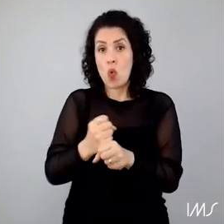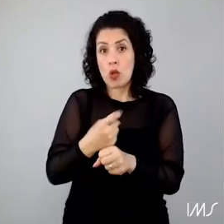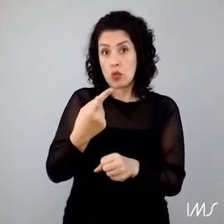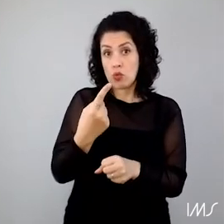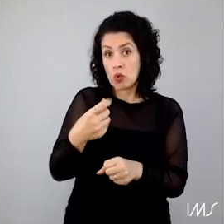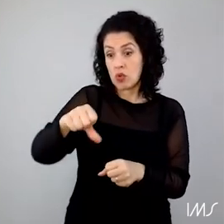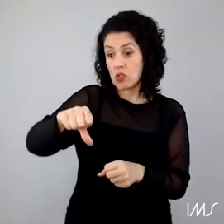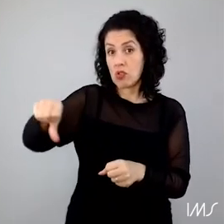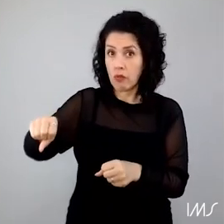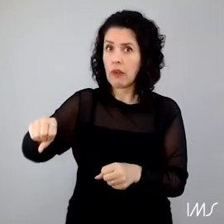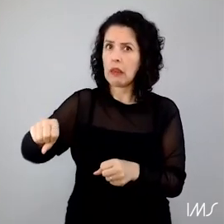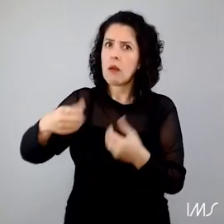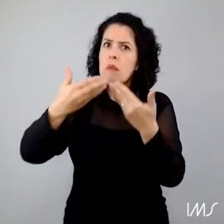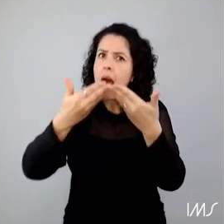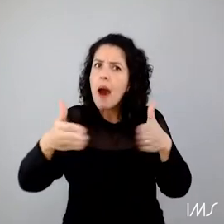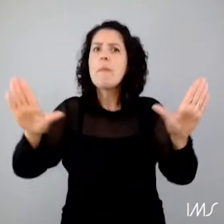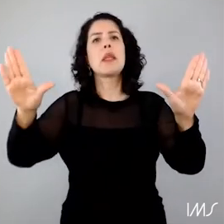de fotógrafos, quer dizer,